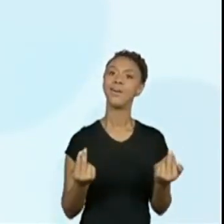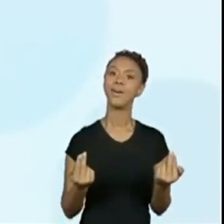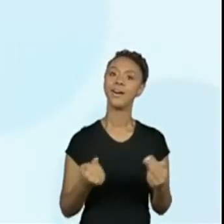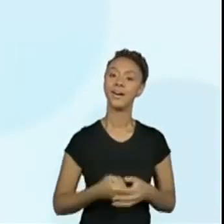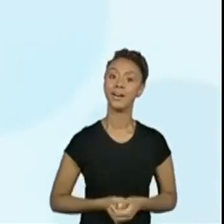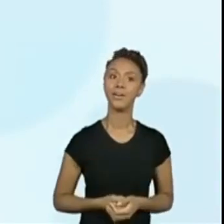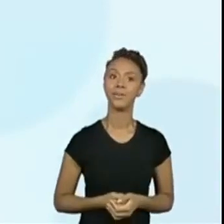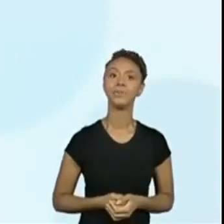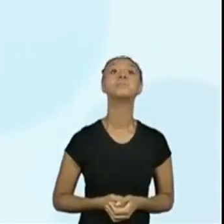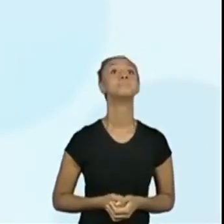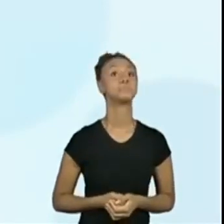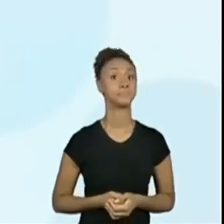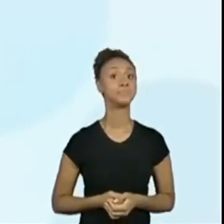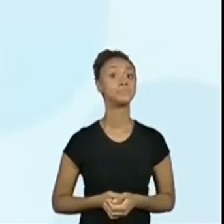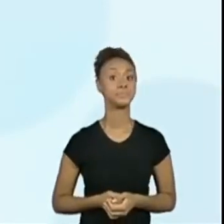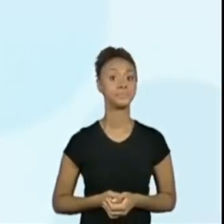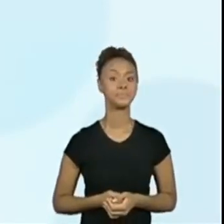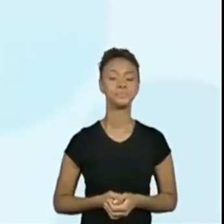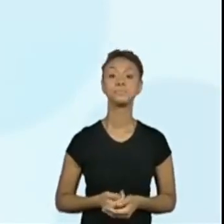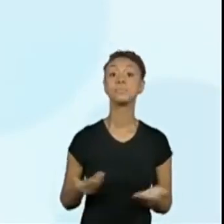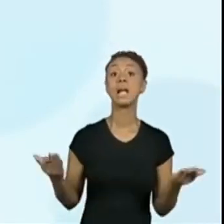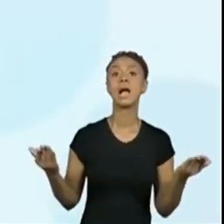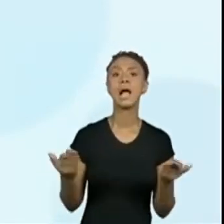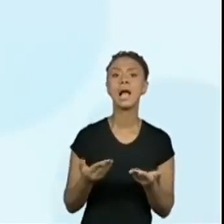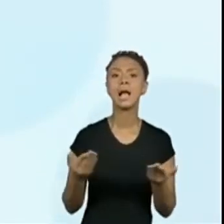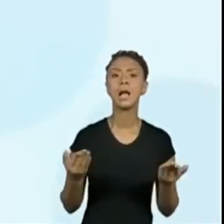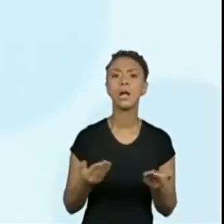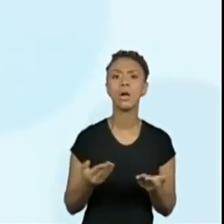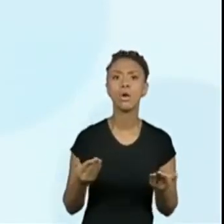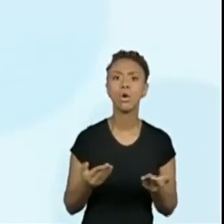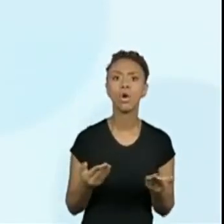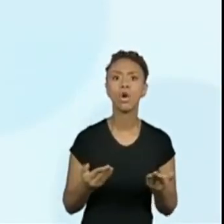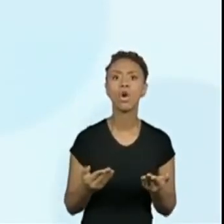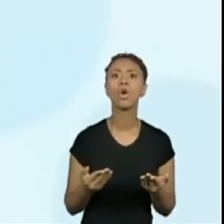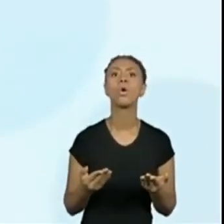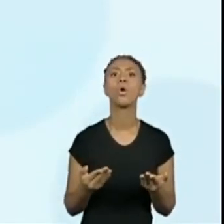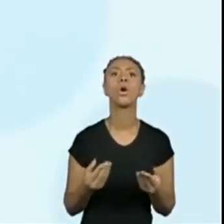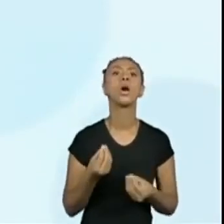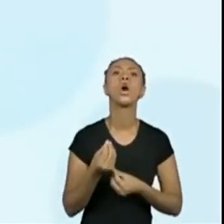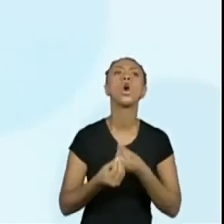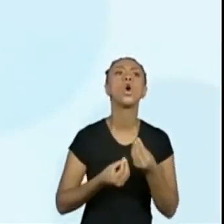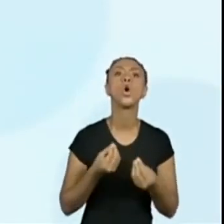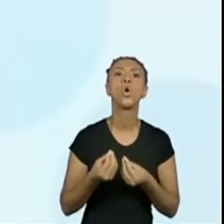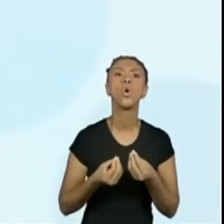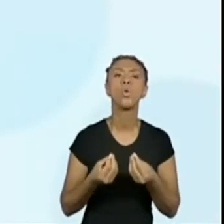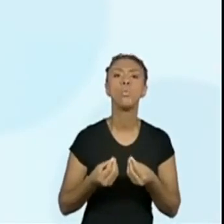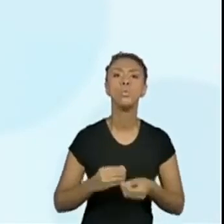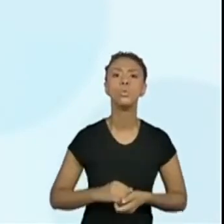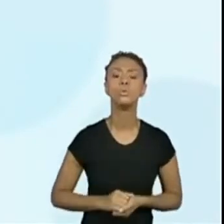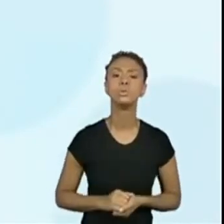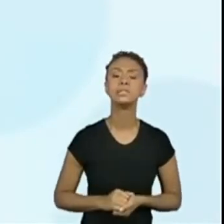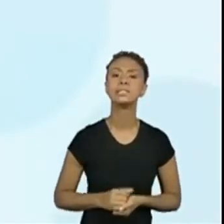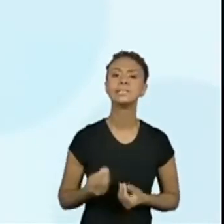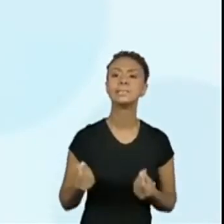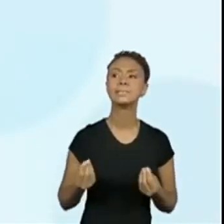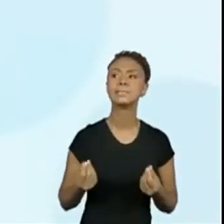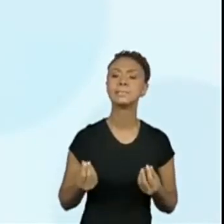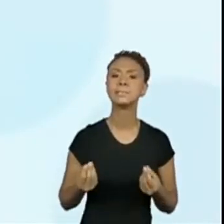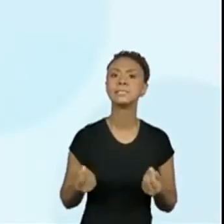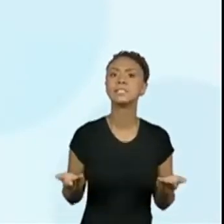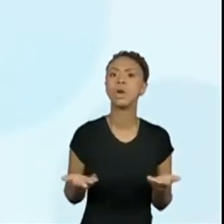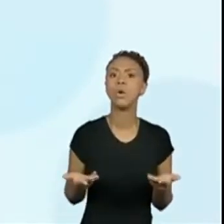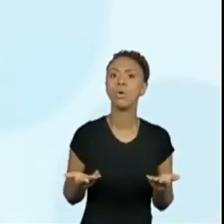Bo. Bo. Agora eu preciso escrever neca. Vamos escrever o né agora. Né. E agora, professora